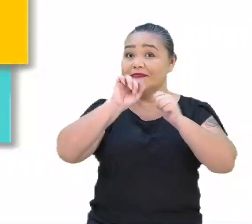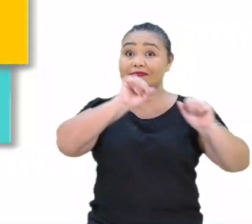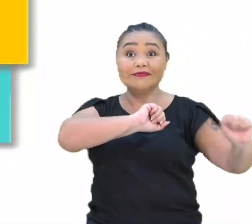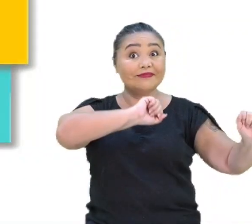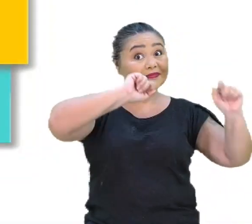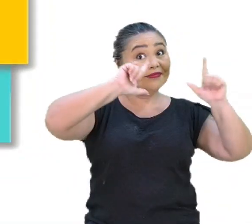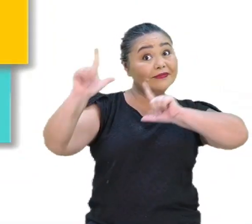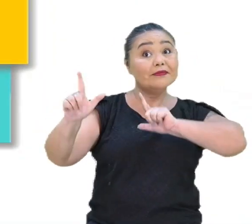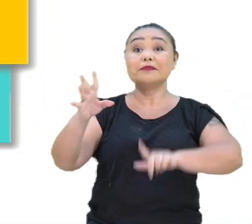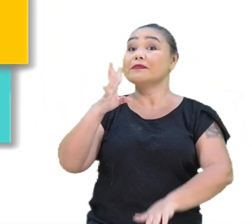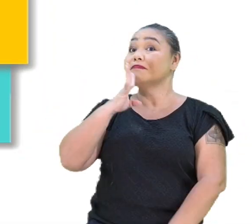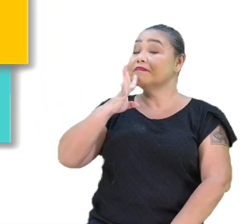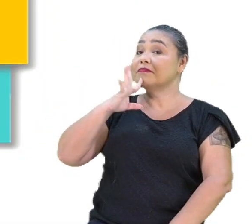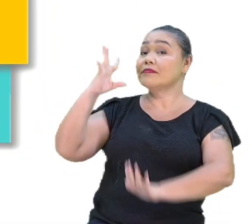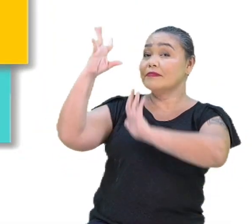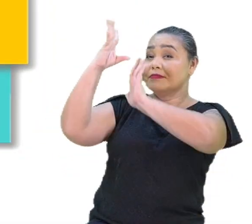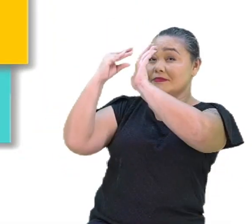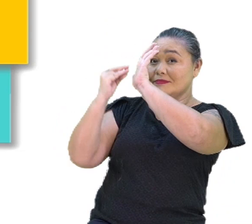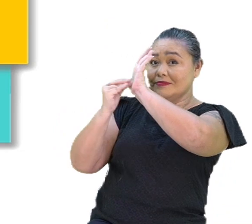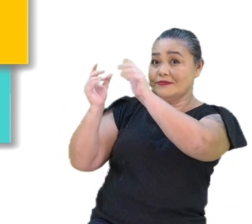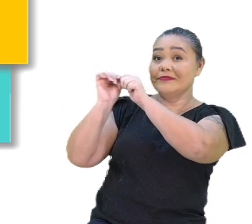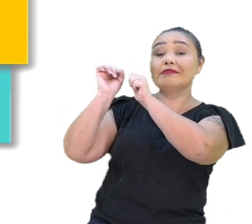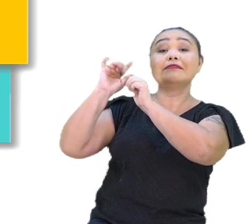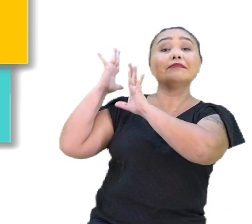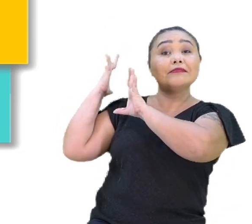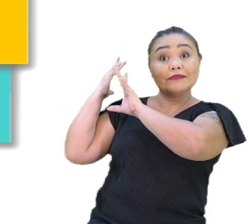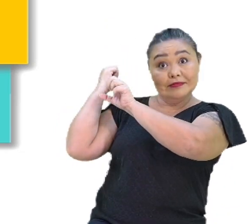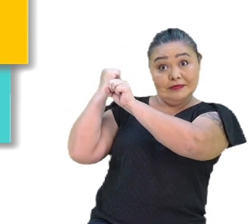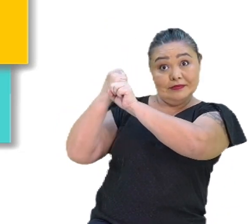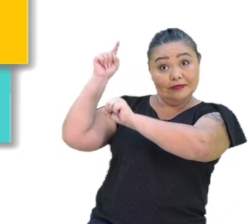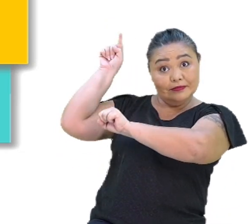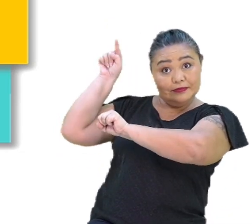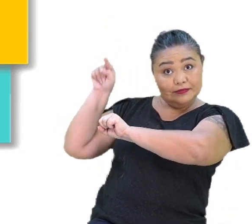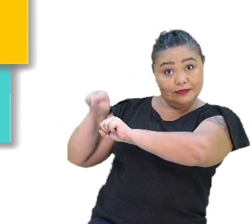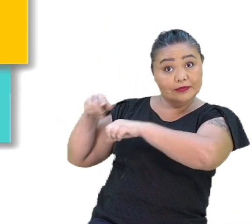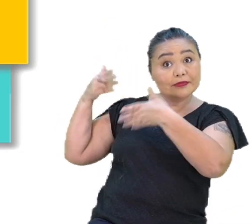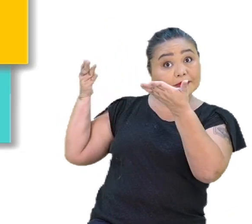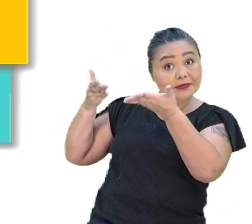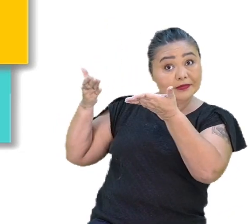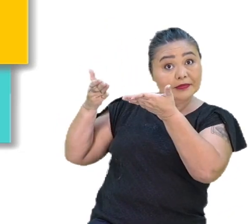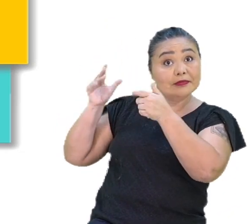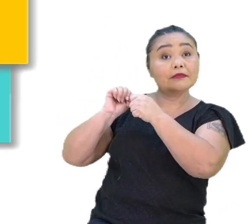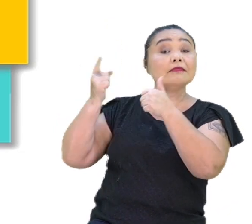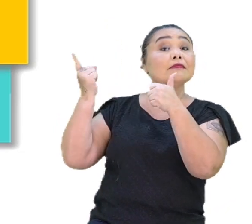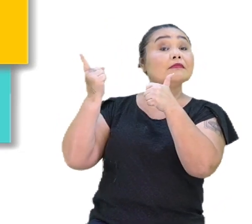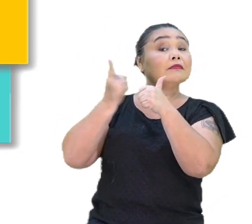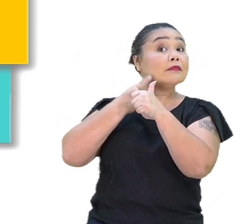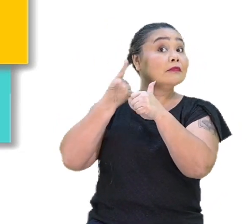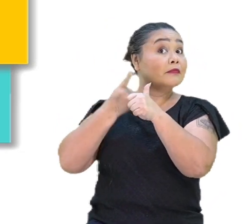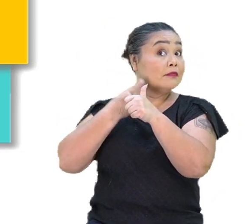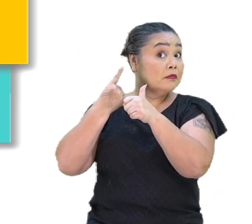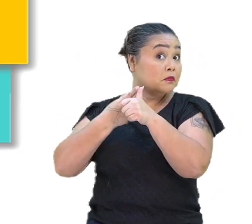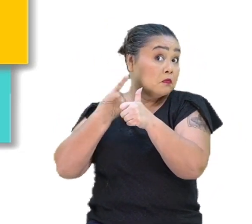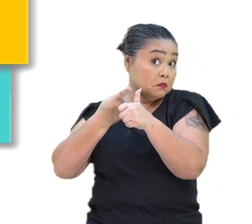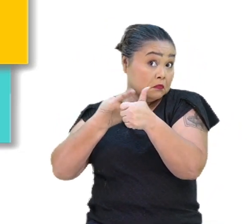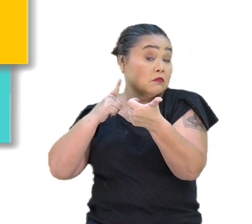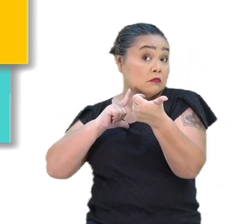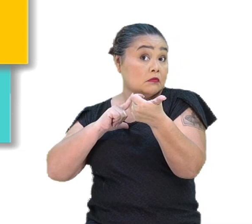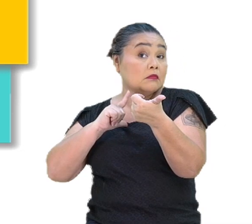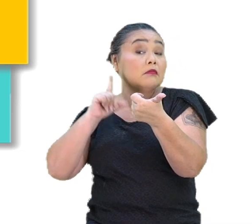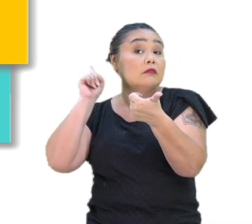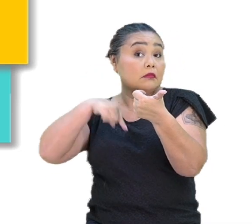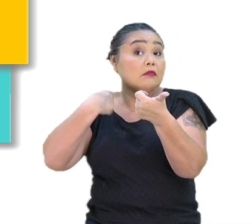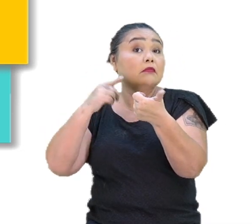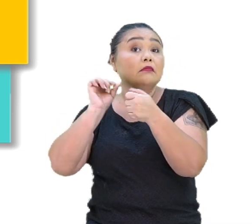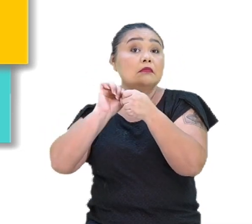os conteúdos que nós vamos revisar na aula de hoje. O primeiro ponto que não poderia ficar de fora é